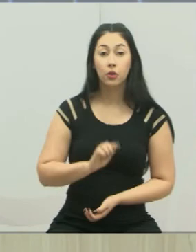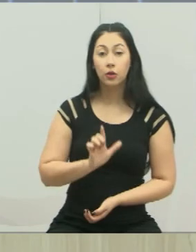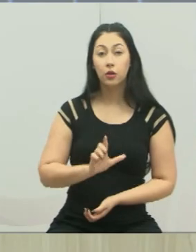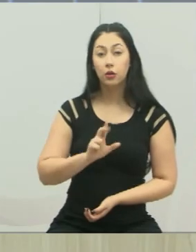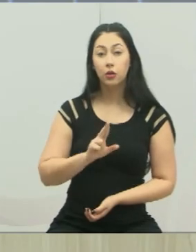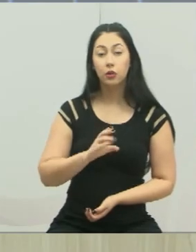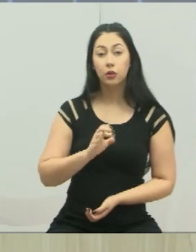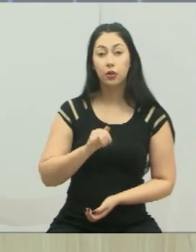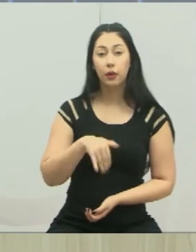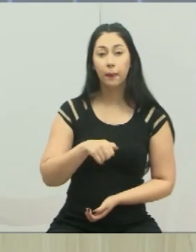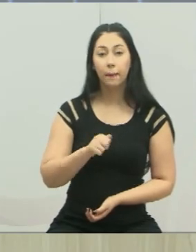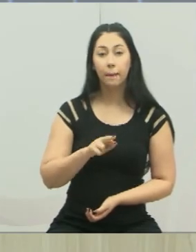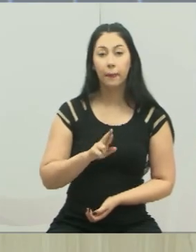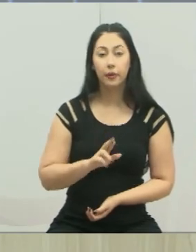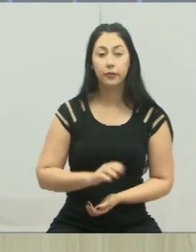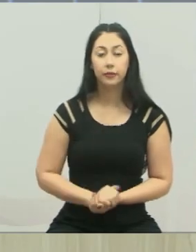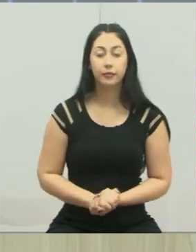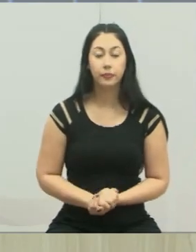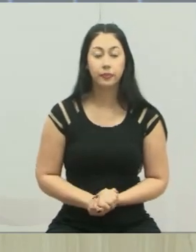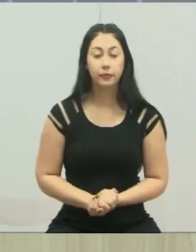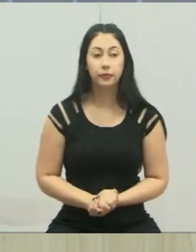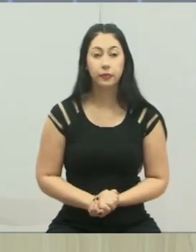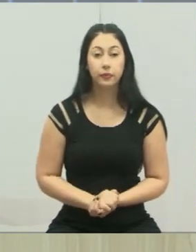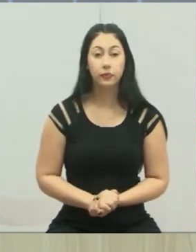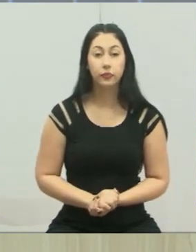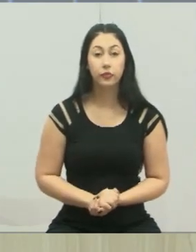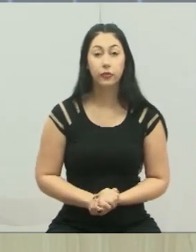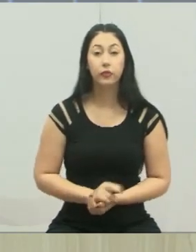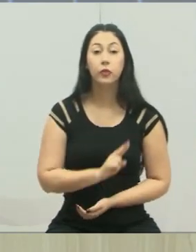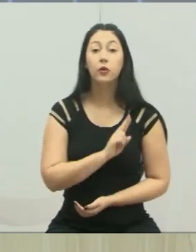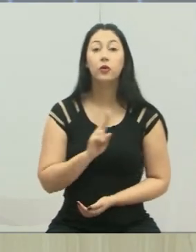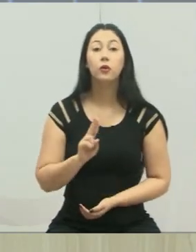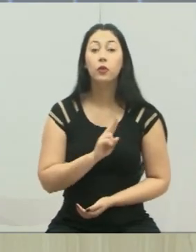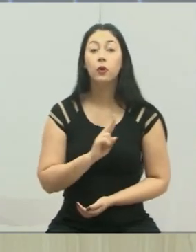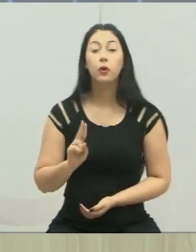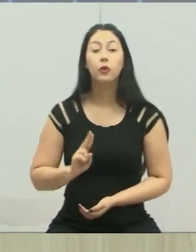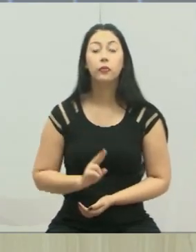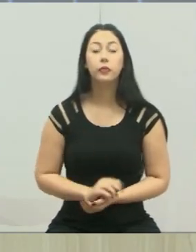Lucimar Ponciano. Voto de pesar de